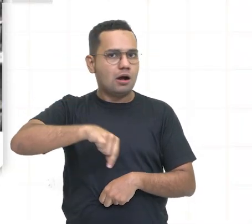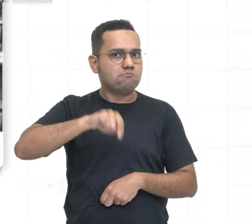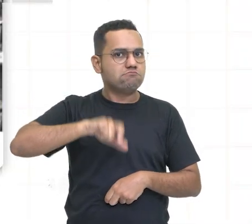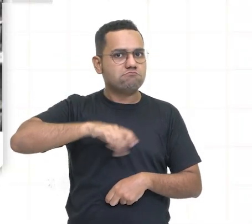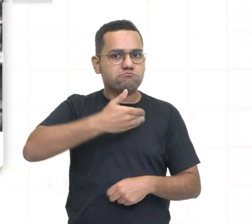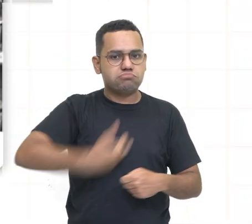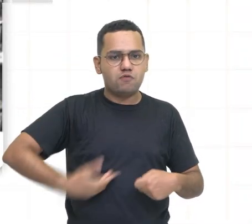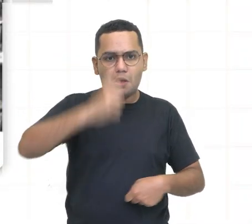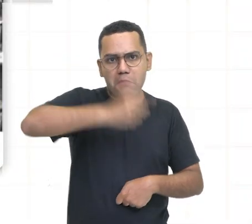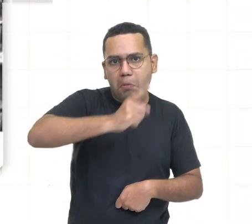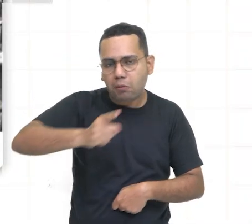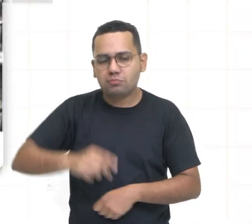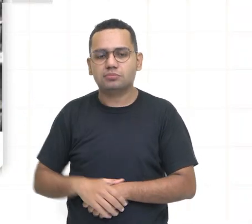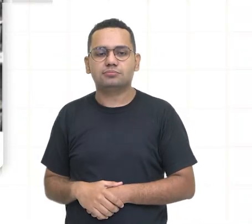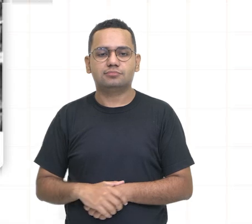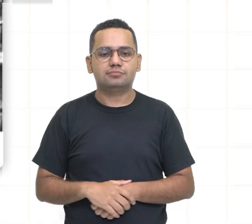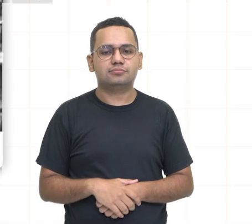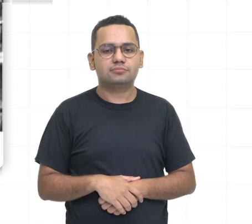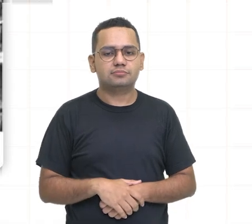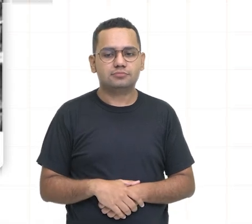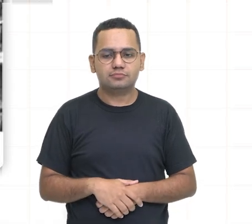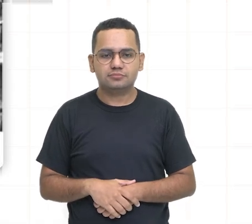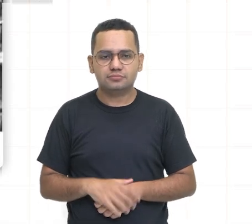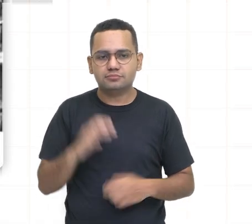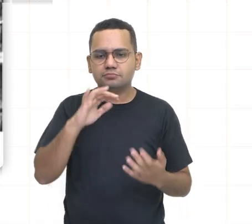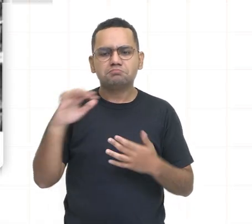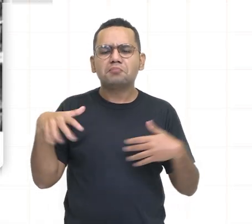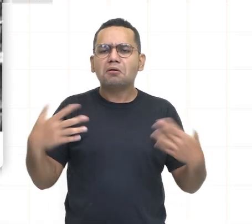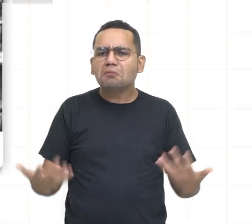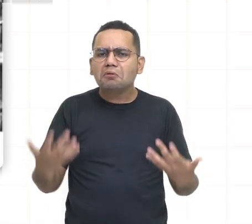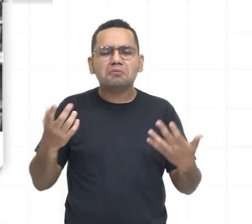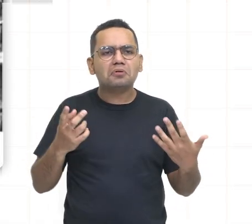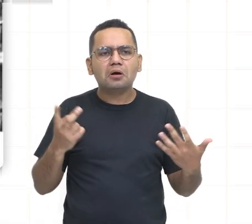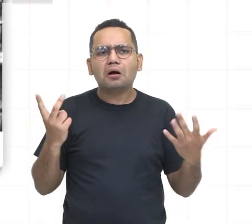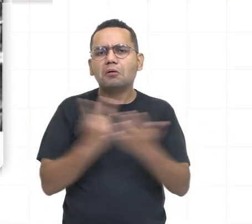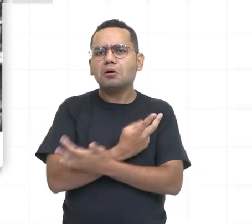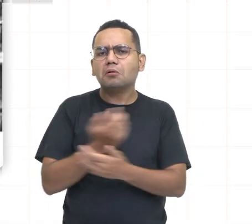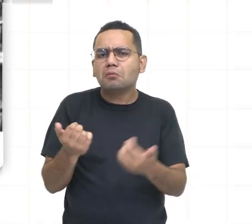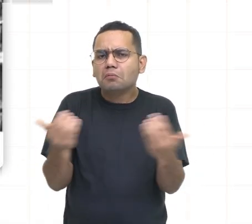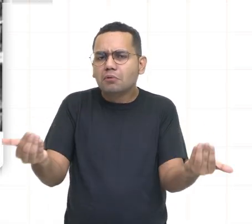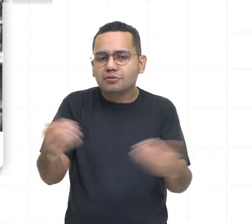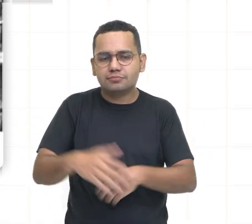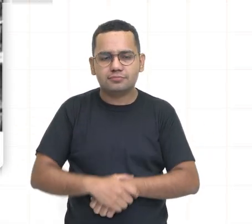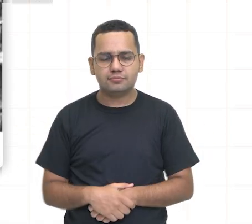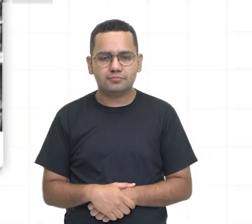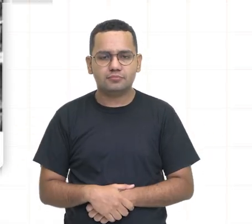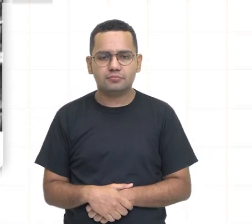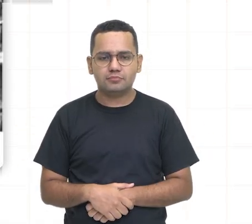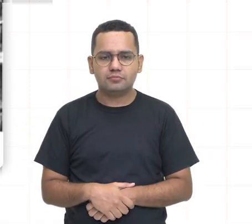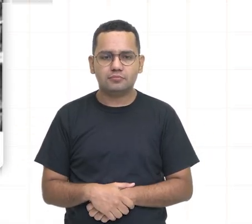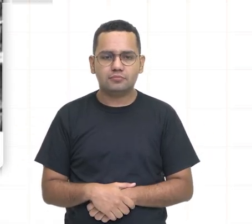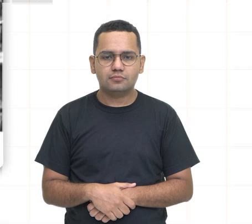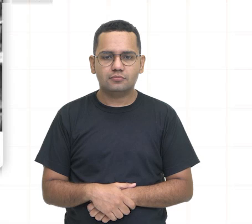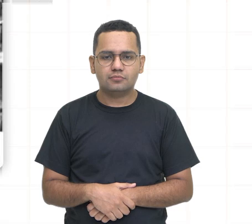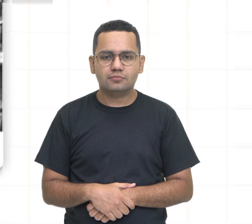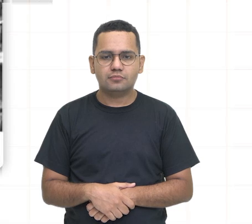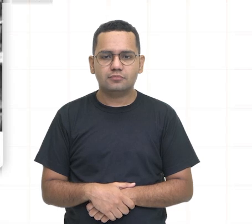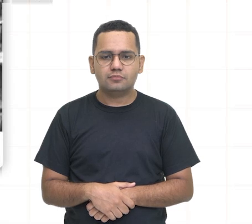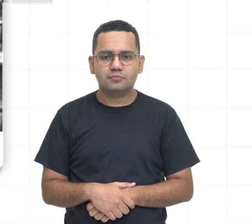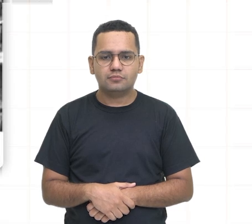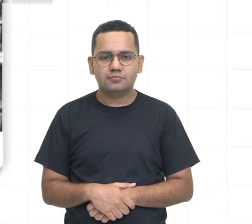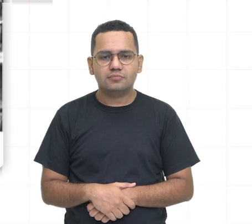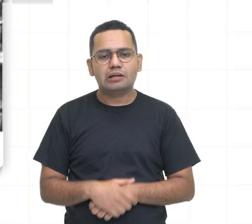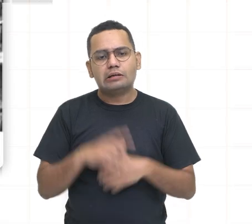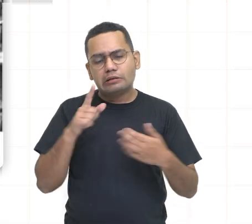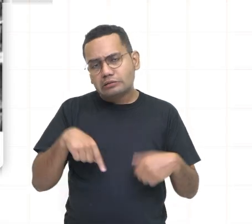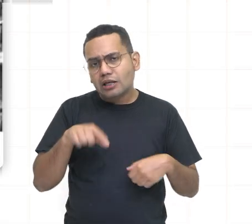Segundo tópico para a gente entender as causas da Segunda Guerra Mundial é a humilhação e a grave crise econômica vividas